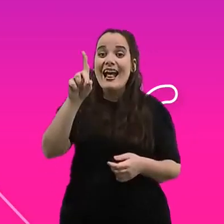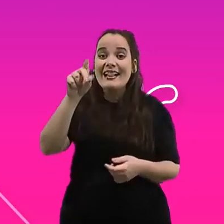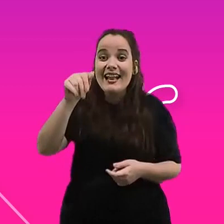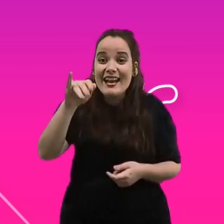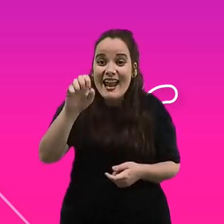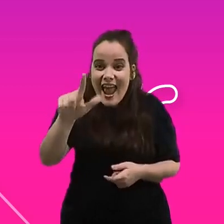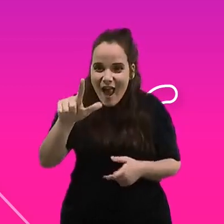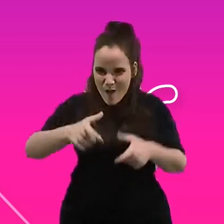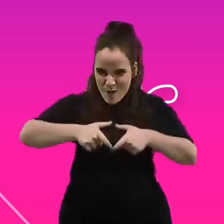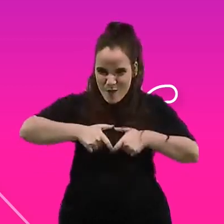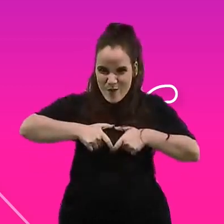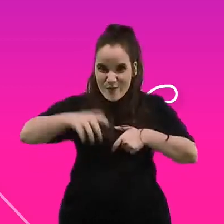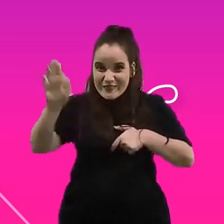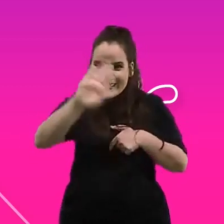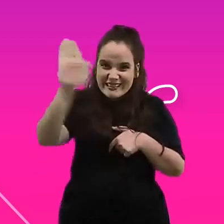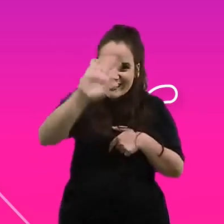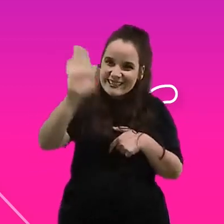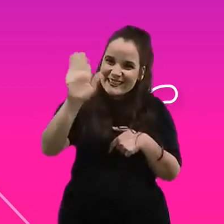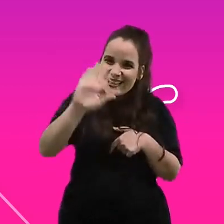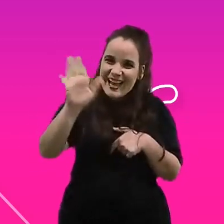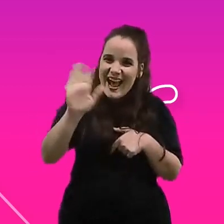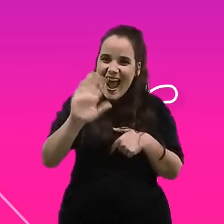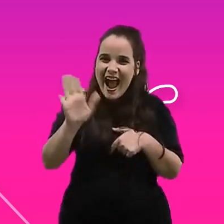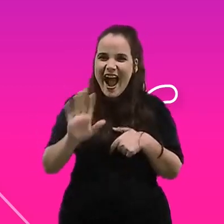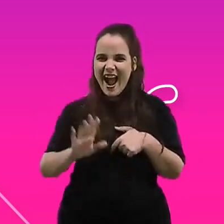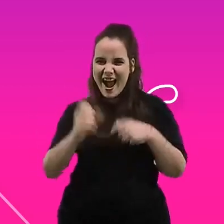especial. O Homem de Ferro.